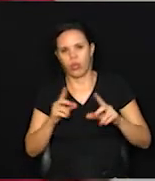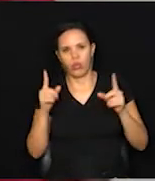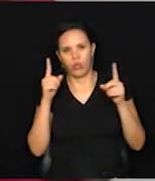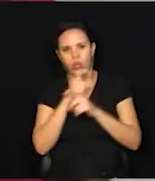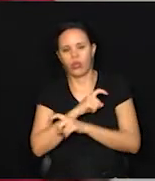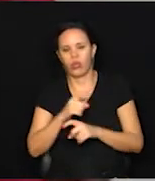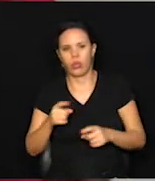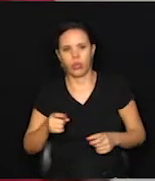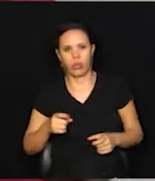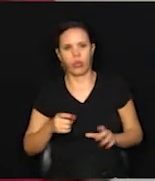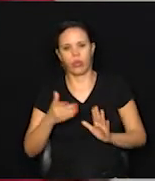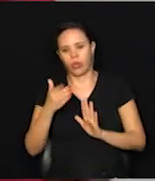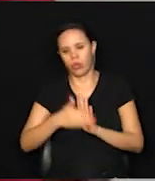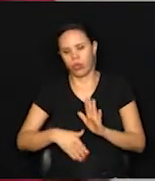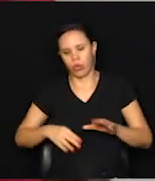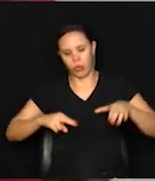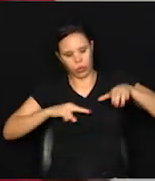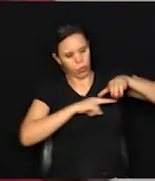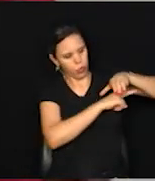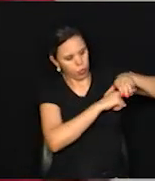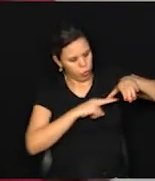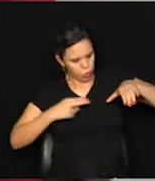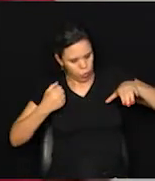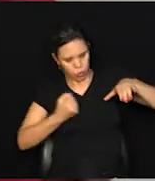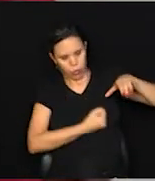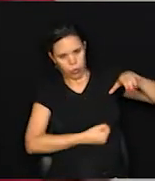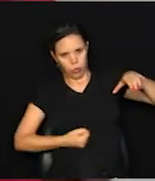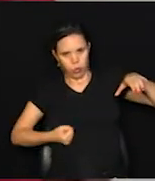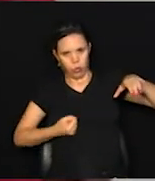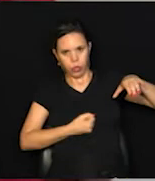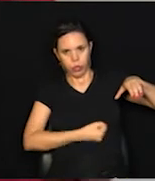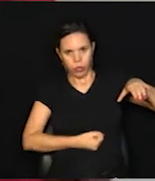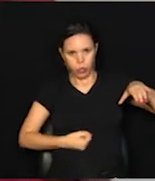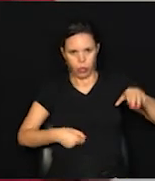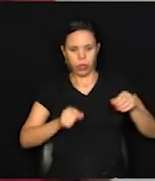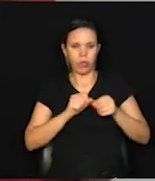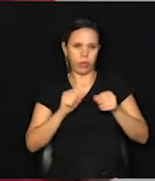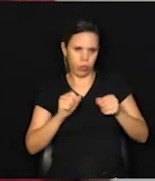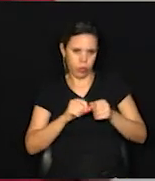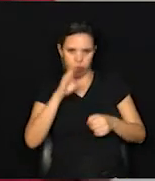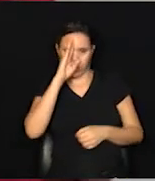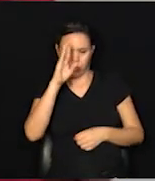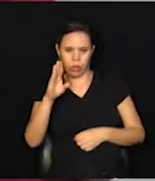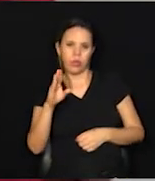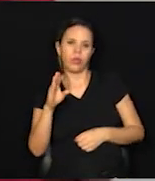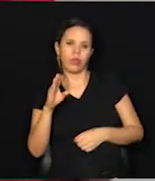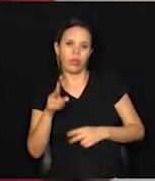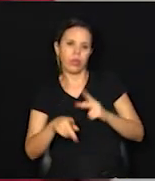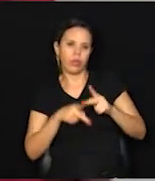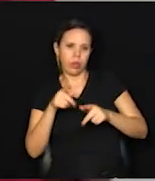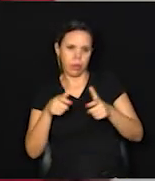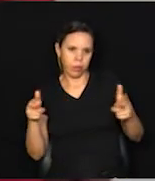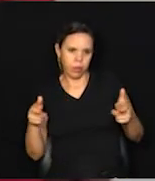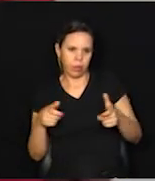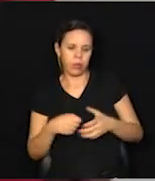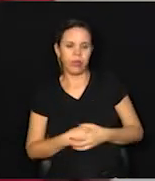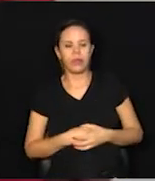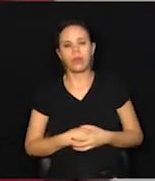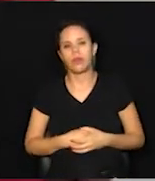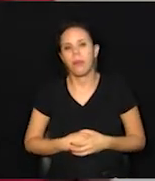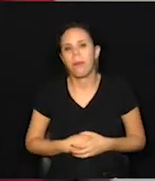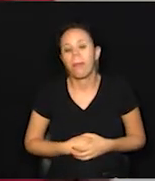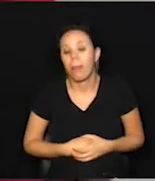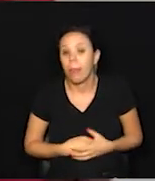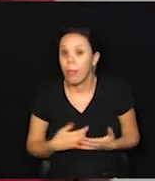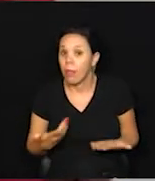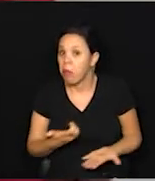como tomografia, ressonância, ultrassom, eles têm sido feitos priorizando esta população. De